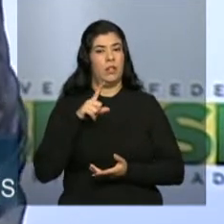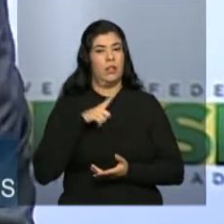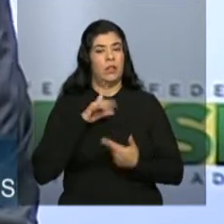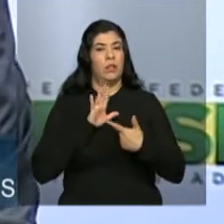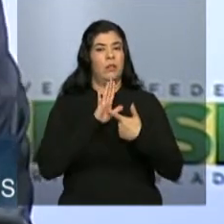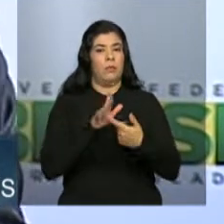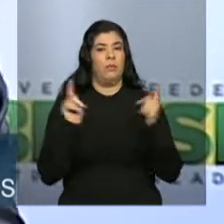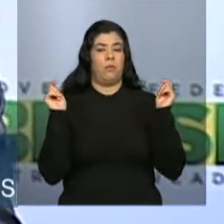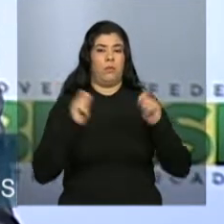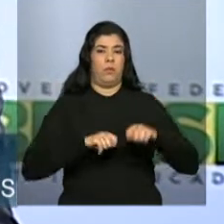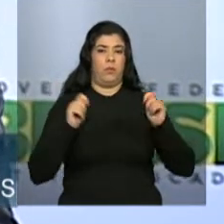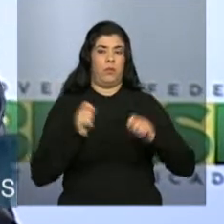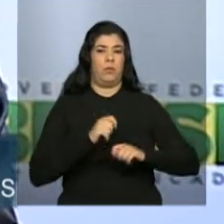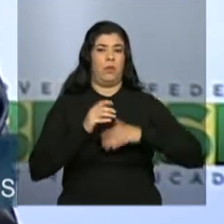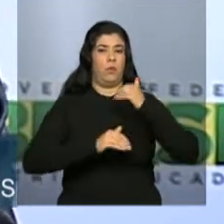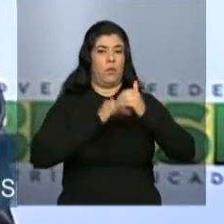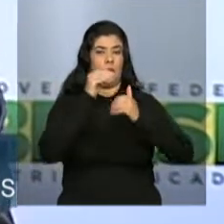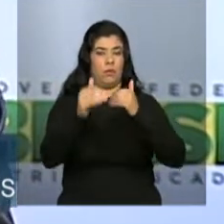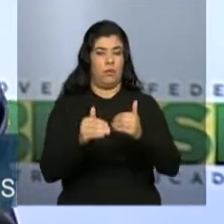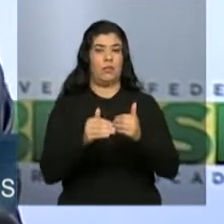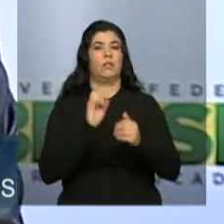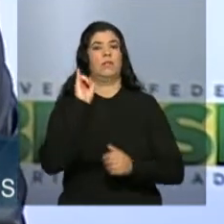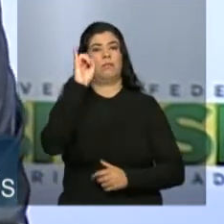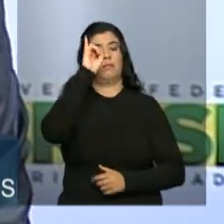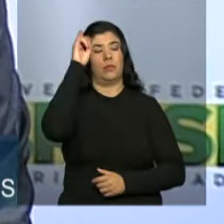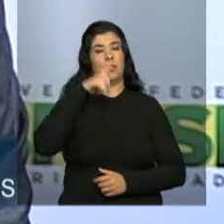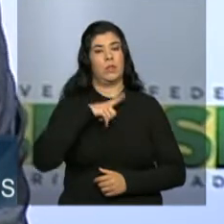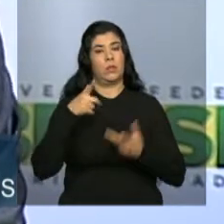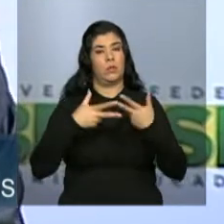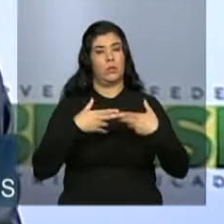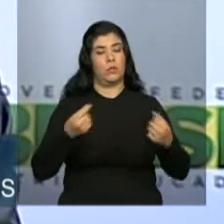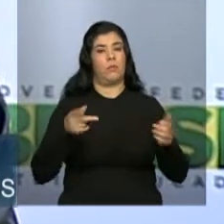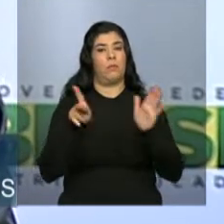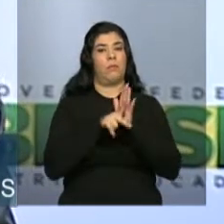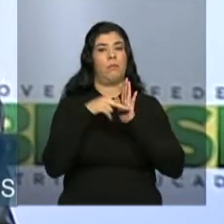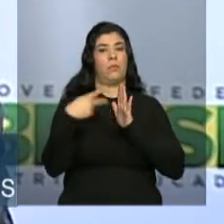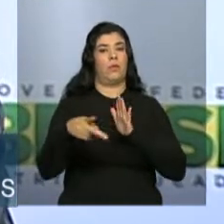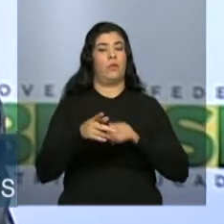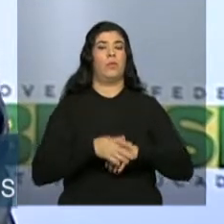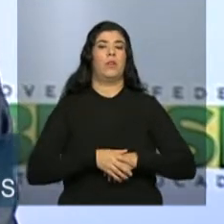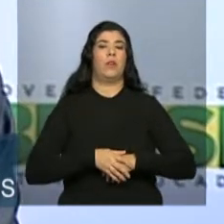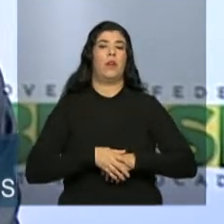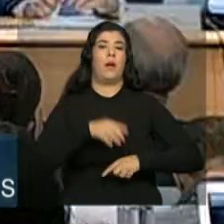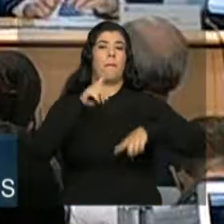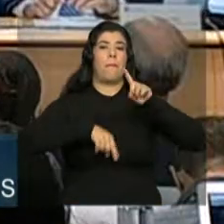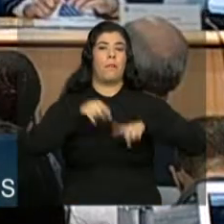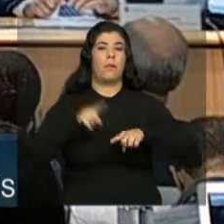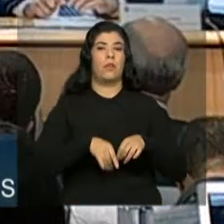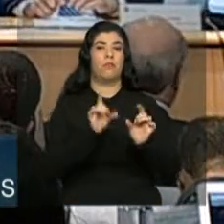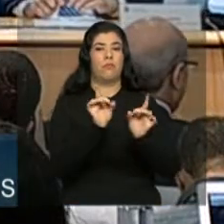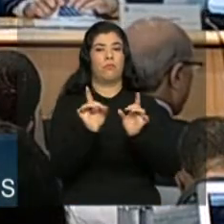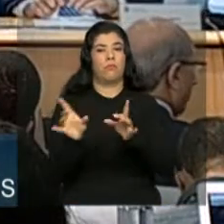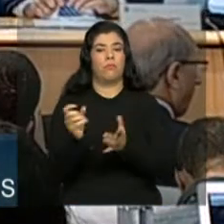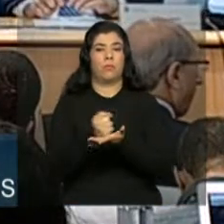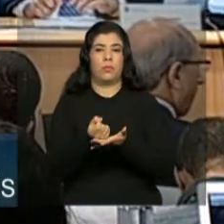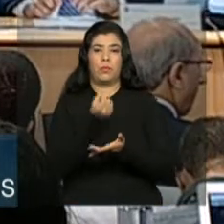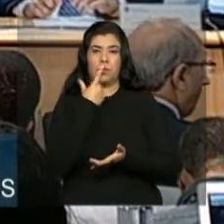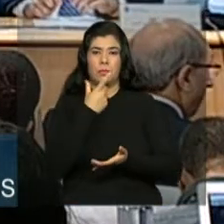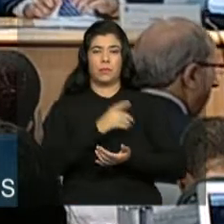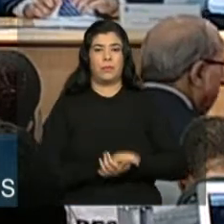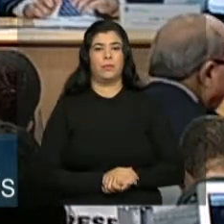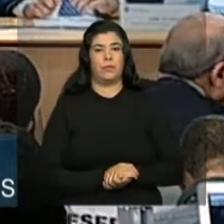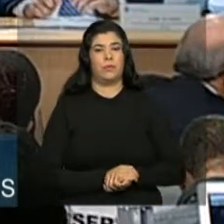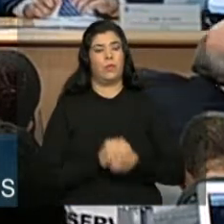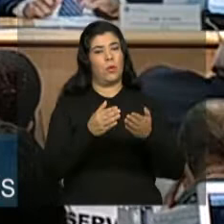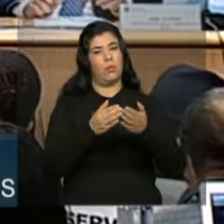vai possibilitar esse esse avanço de importante nas questões que dizem respeito à política de regulação de medicamentos já por favor